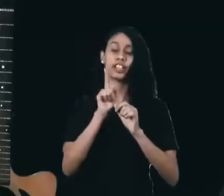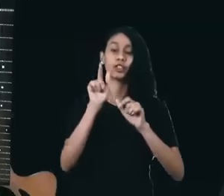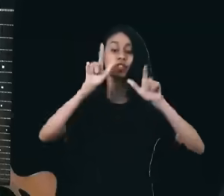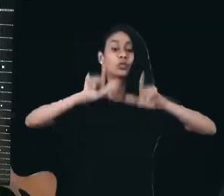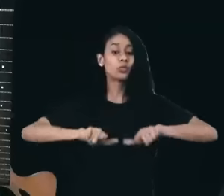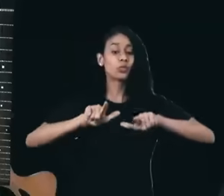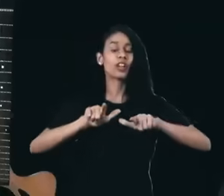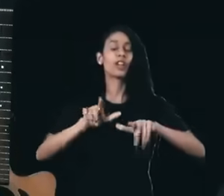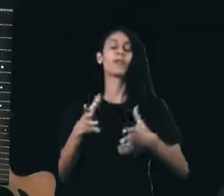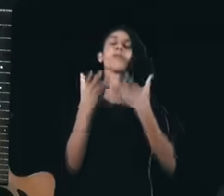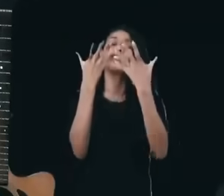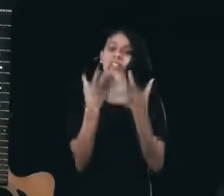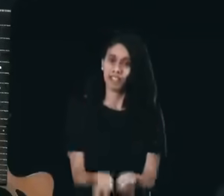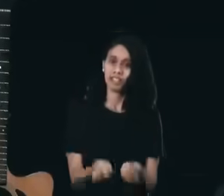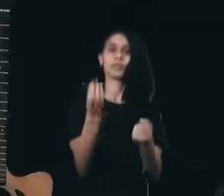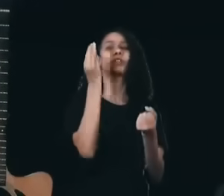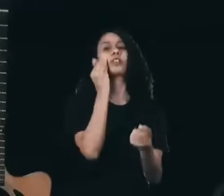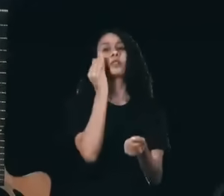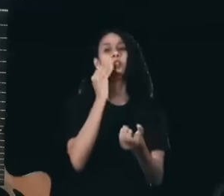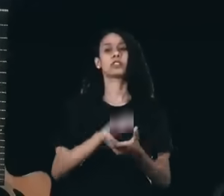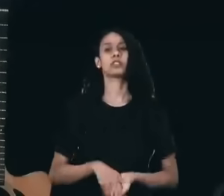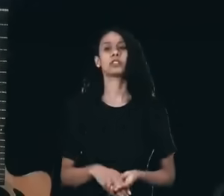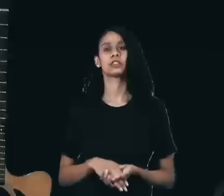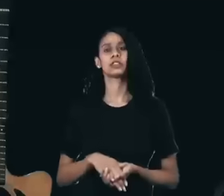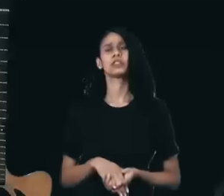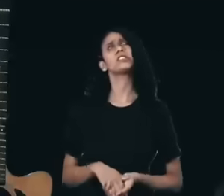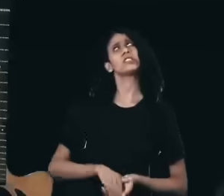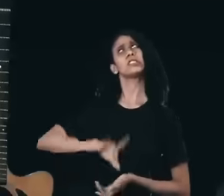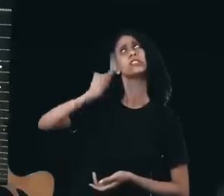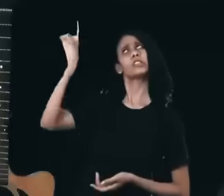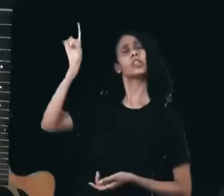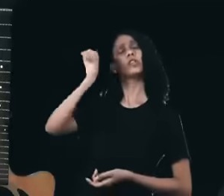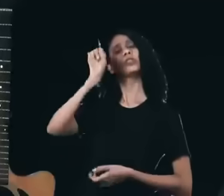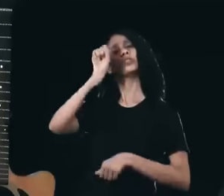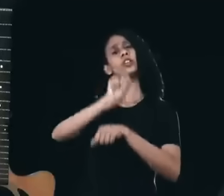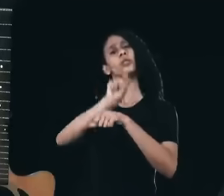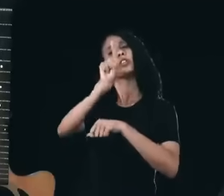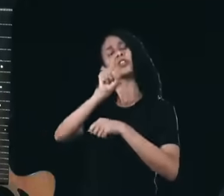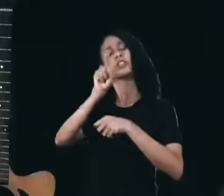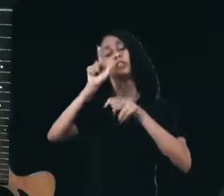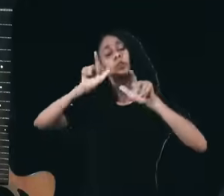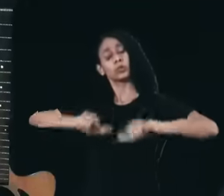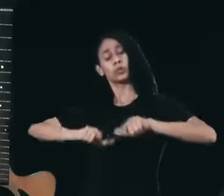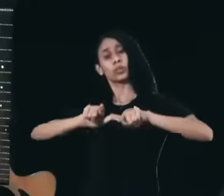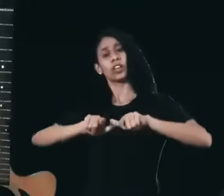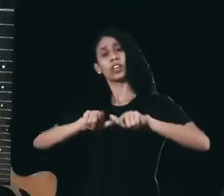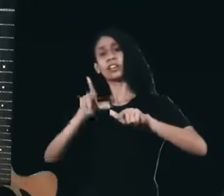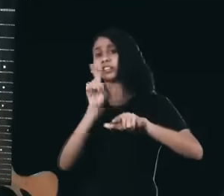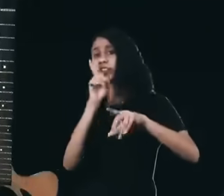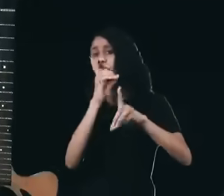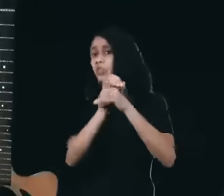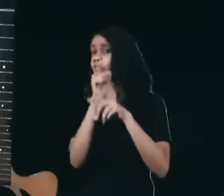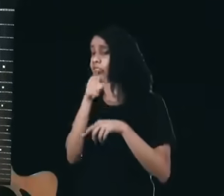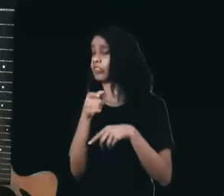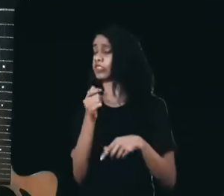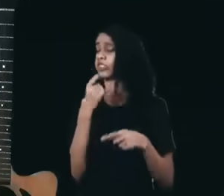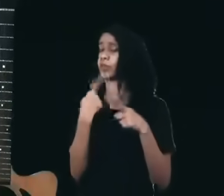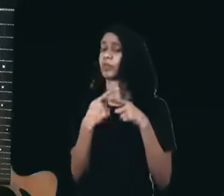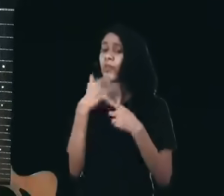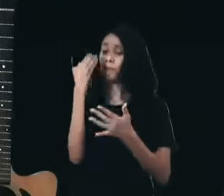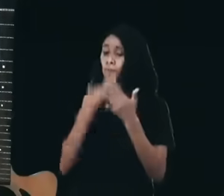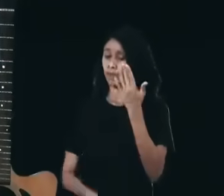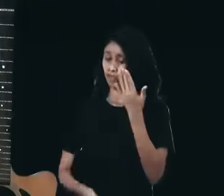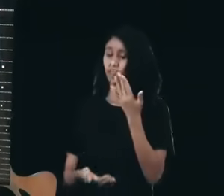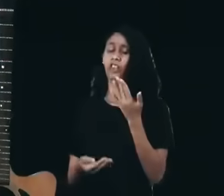chance. Será que Deus não está te esperando na fonte e não te encontrou porque você perdeu